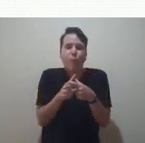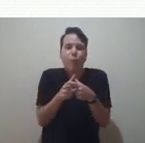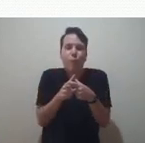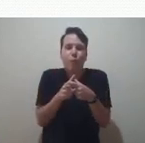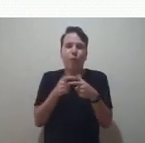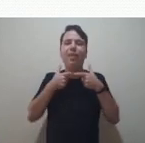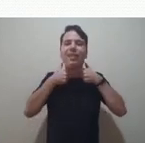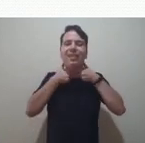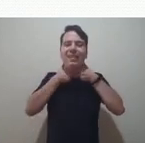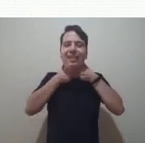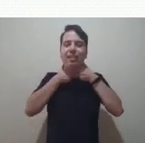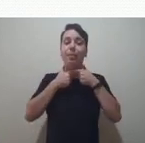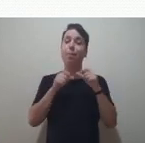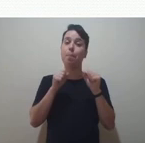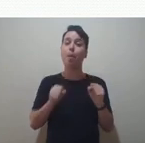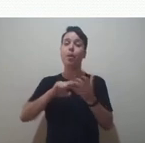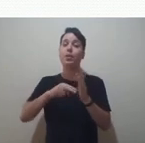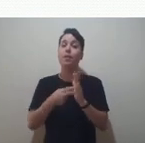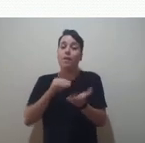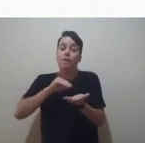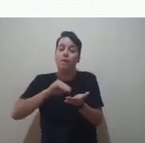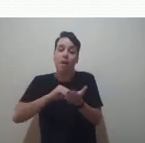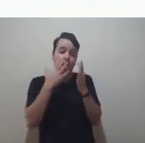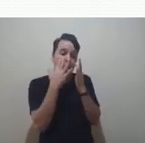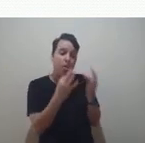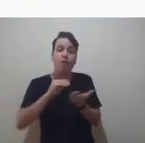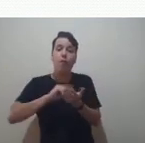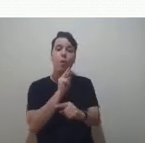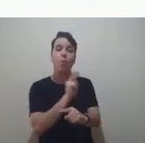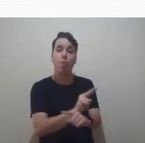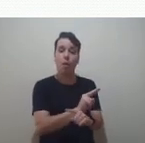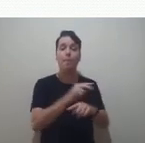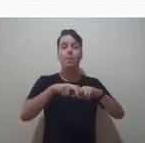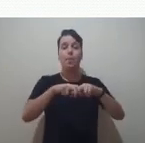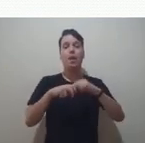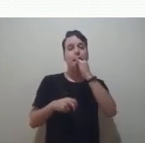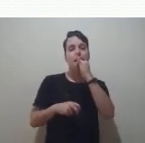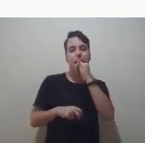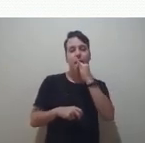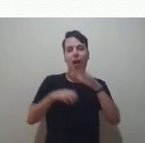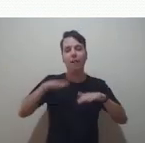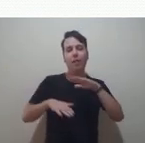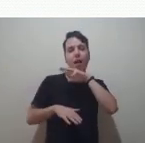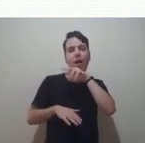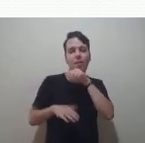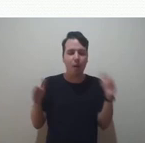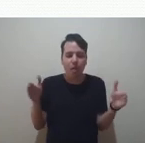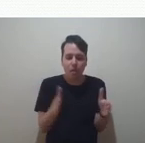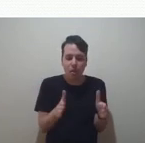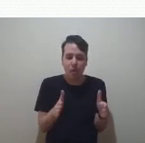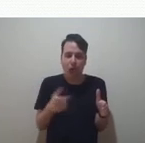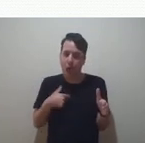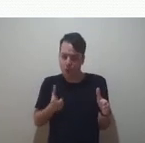encravada, ela muitas vezes pode ser um caso de negligência, porque a pessoa colocou a coleira quando o